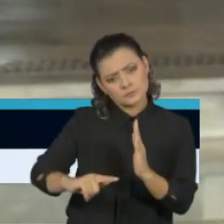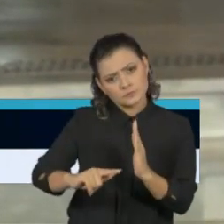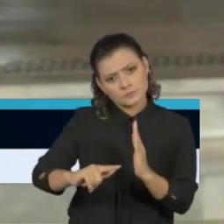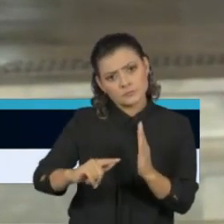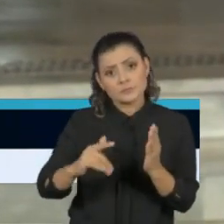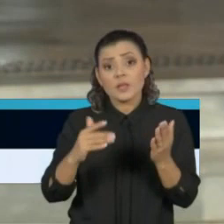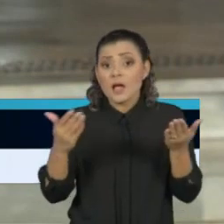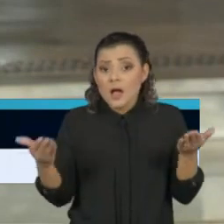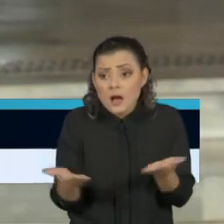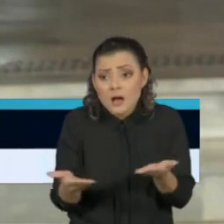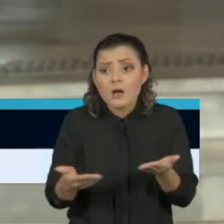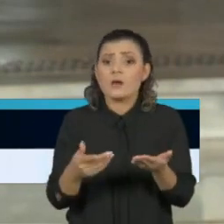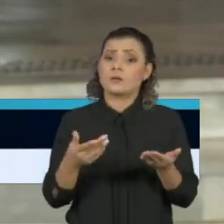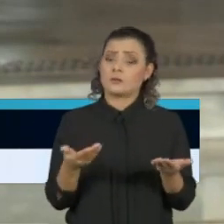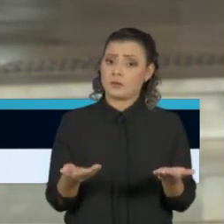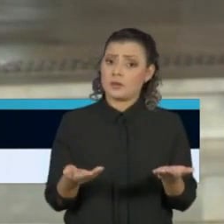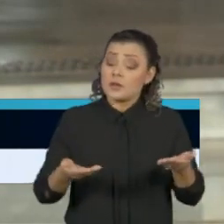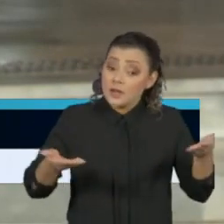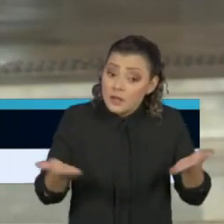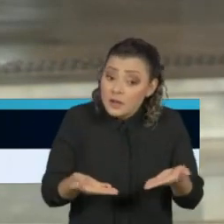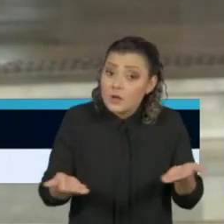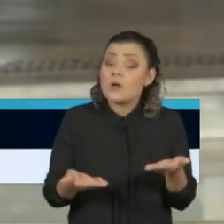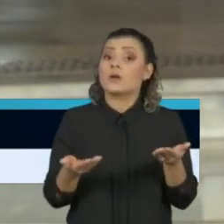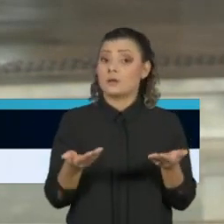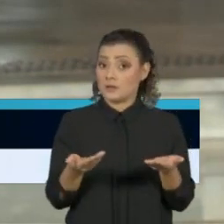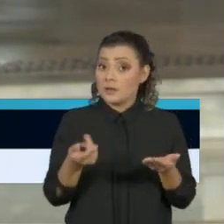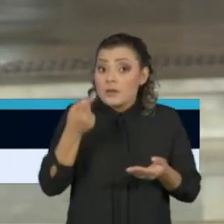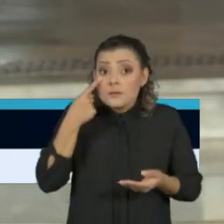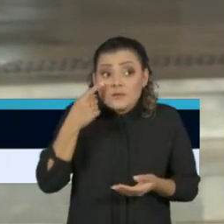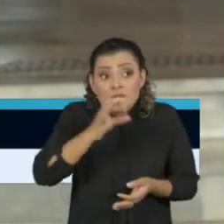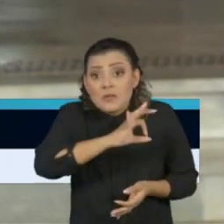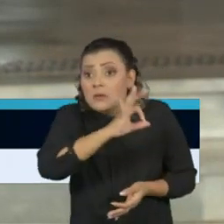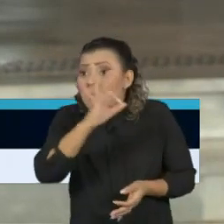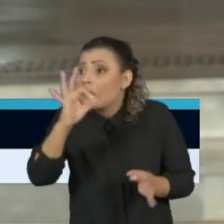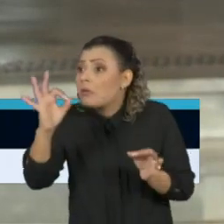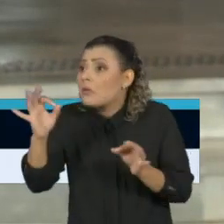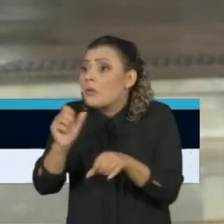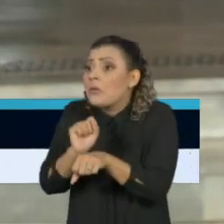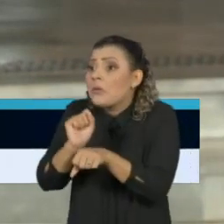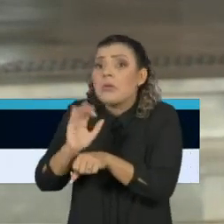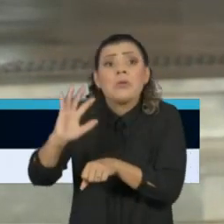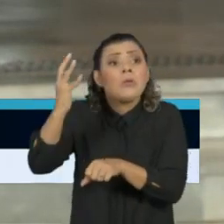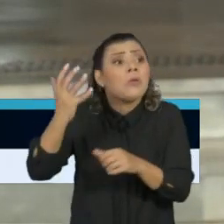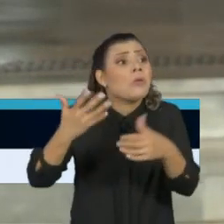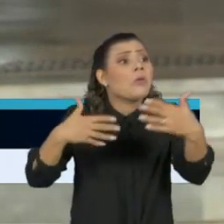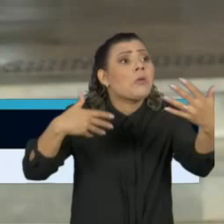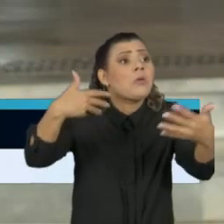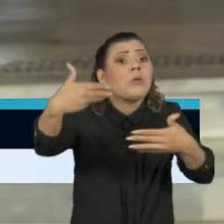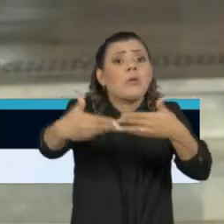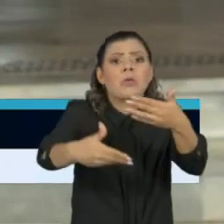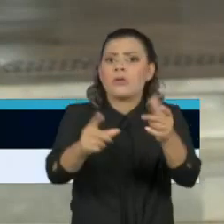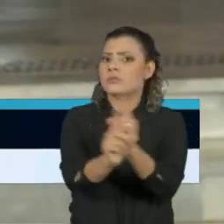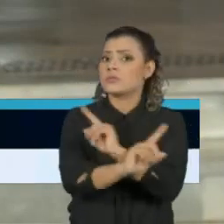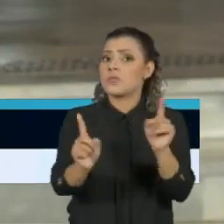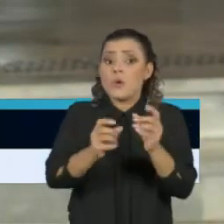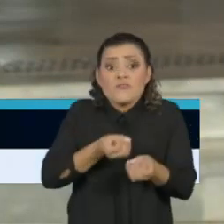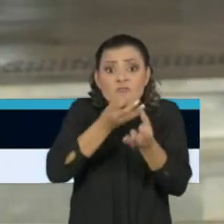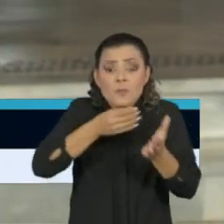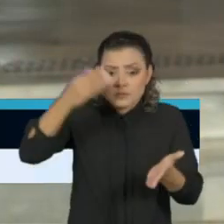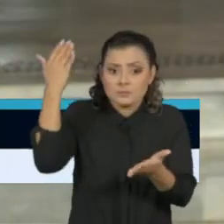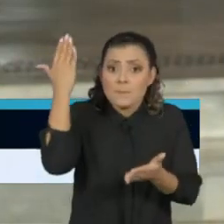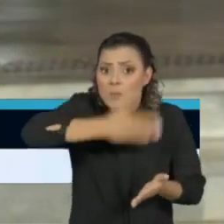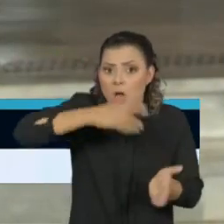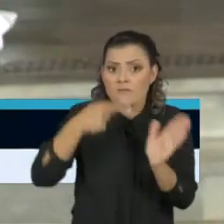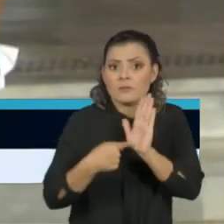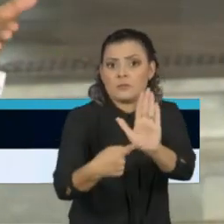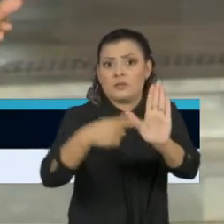temos esperar para ver o que vai acontecer. A gente não precisa esperar. Os dados já estão dados. A comunidade